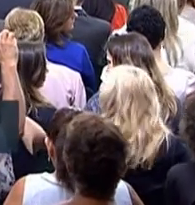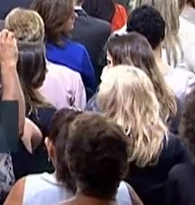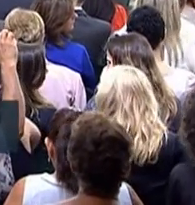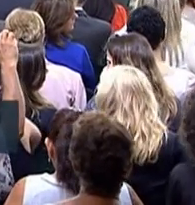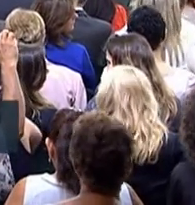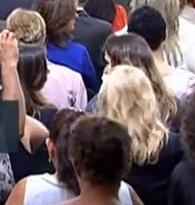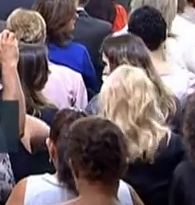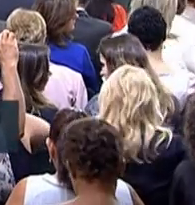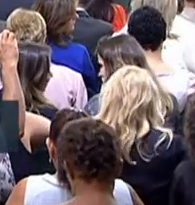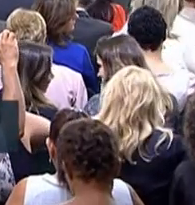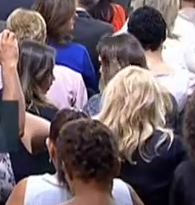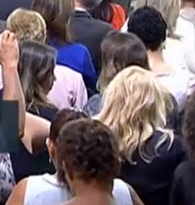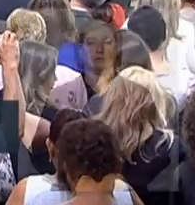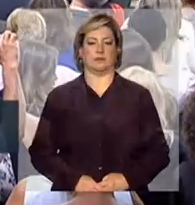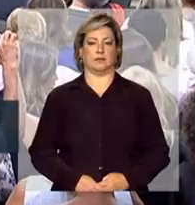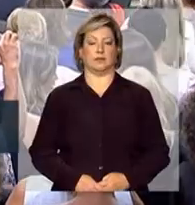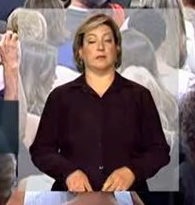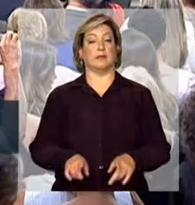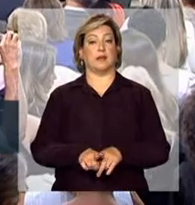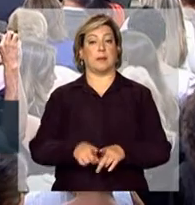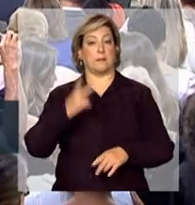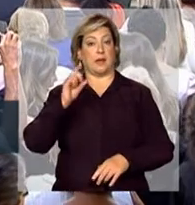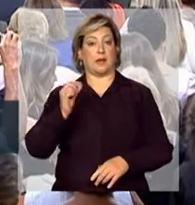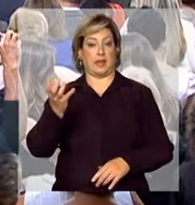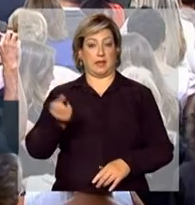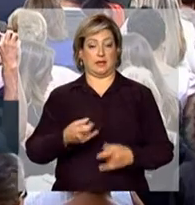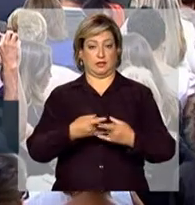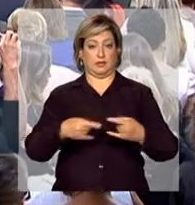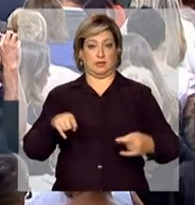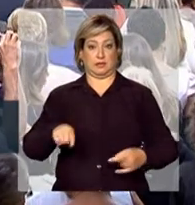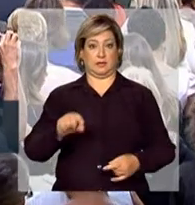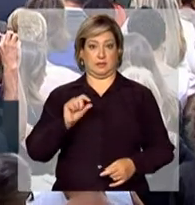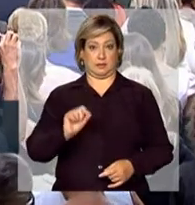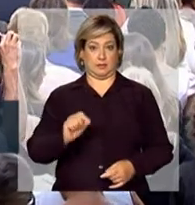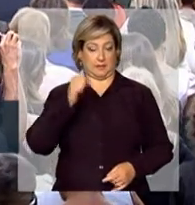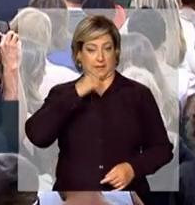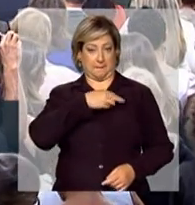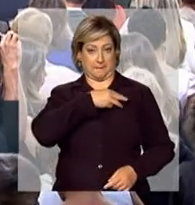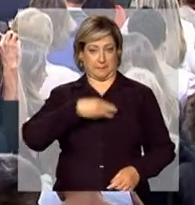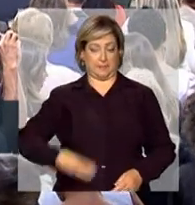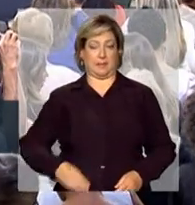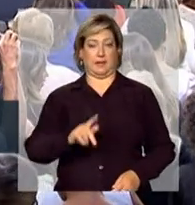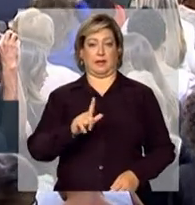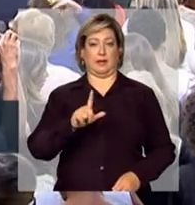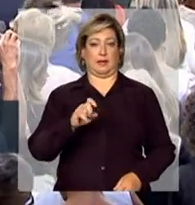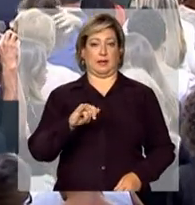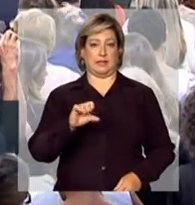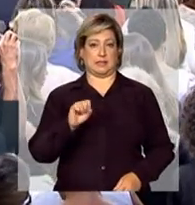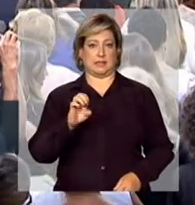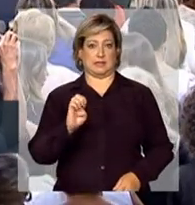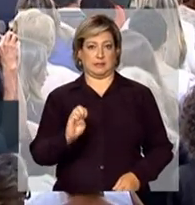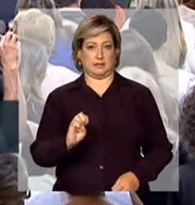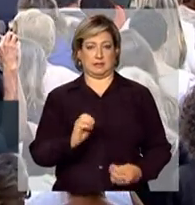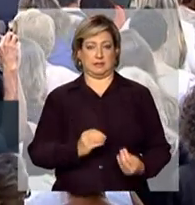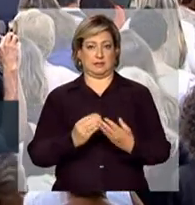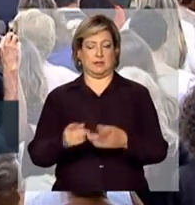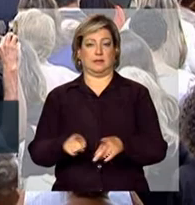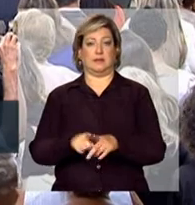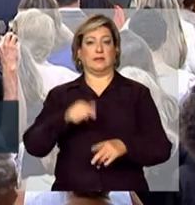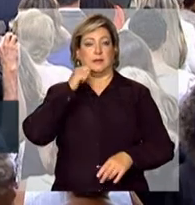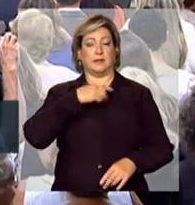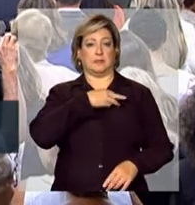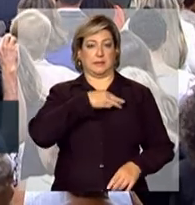Oi e para receber o cheque da ministra-chefe da casa civil Gleisi Hoffmann e da ministra-chefe da Secretaria de políticas